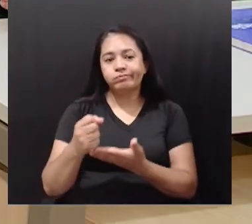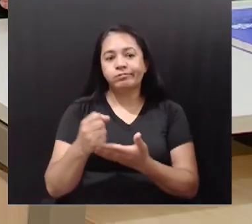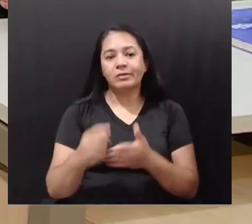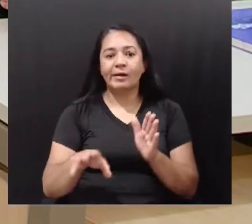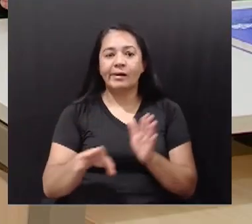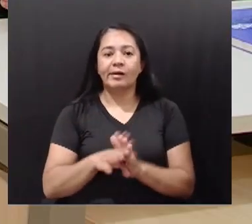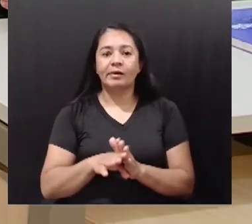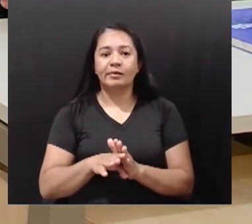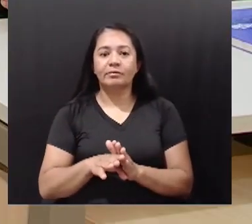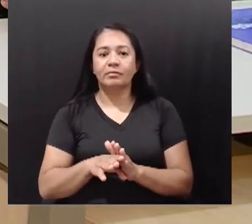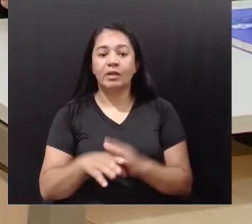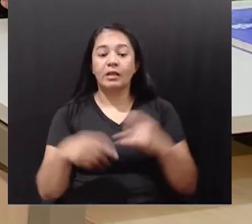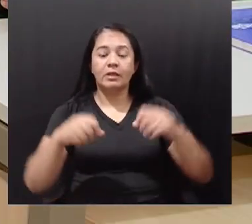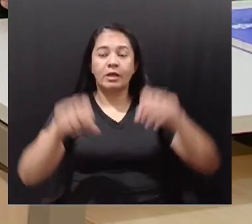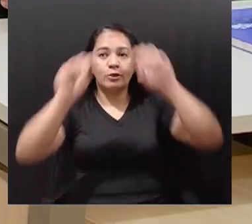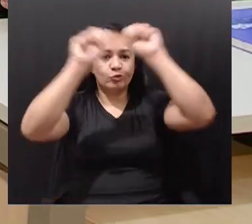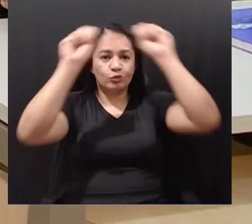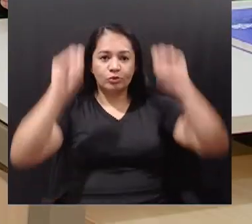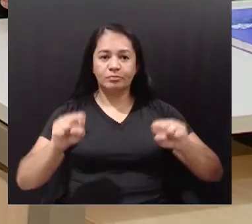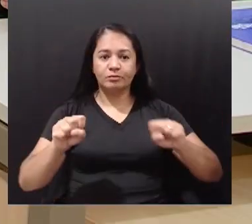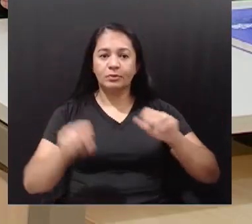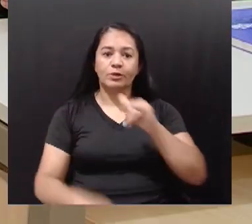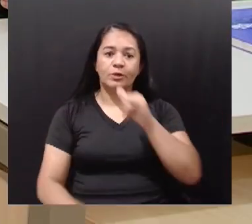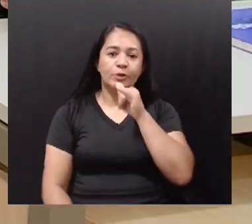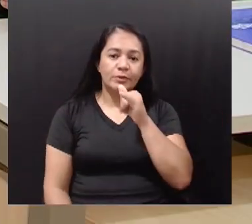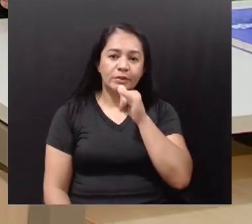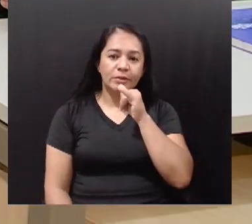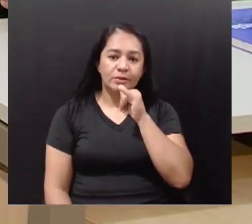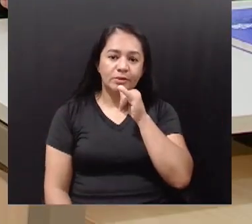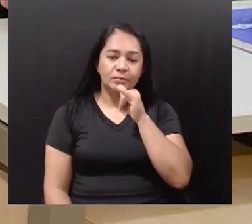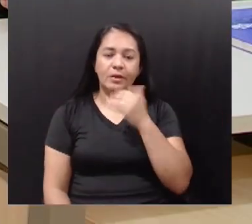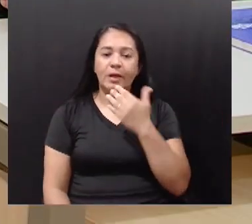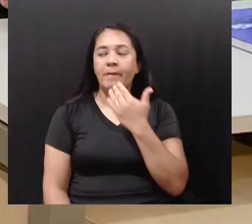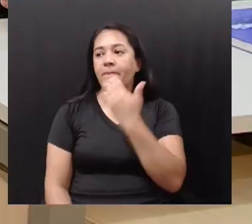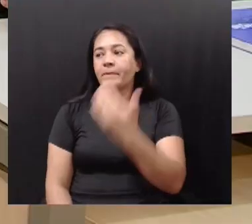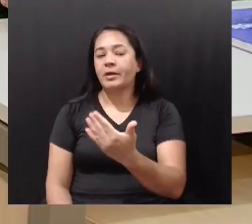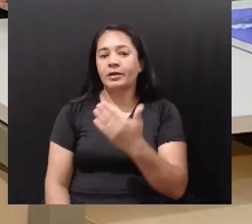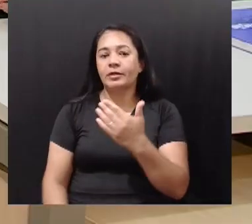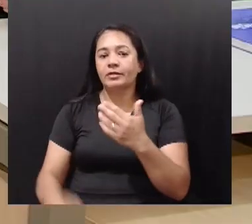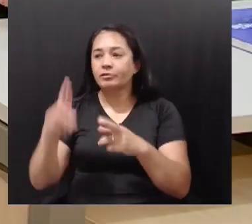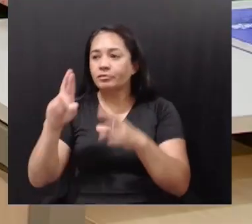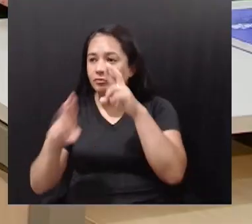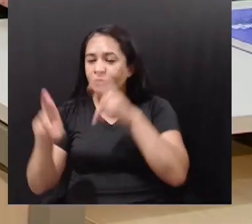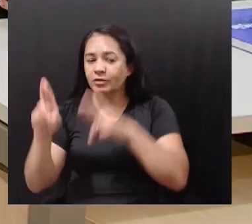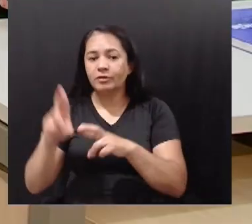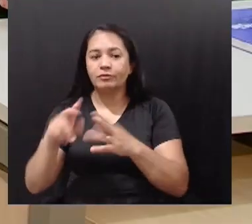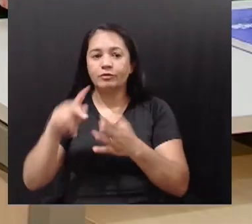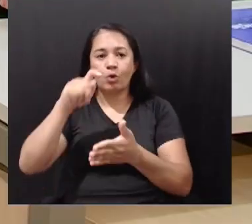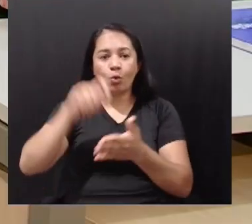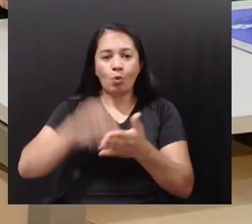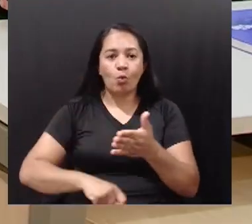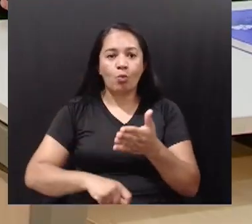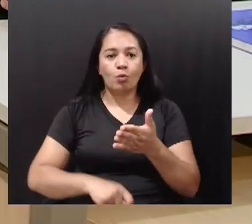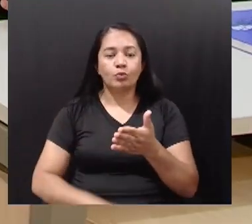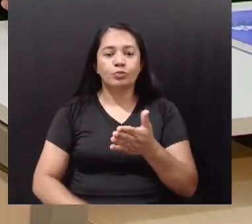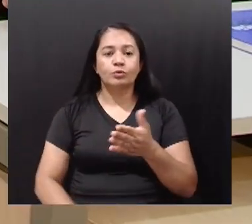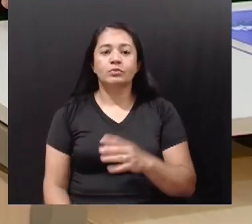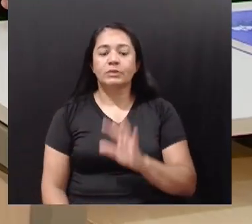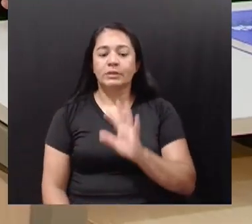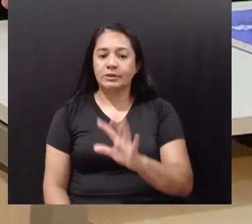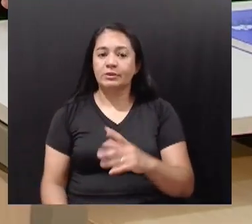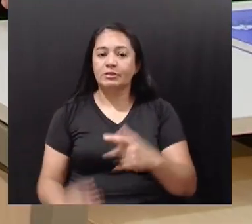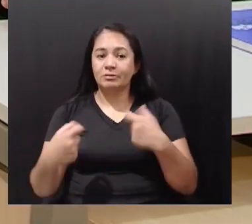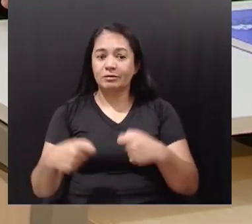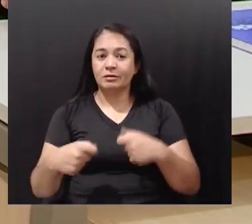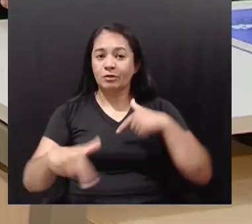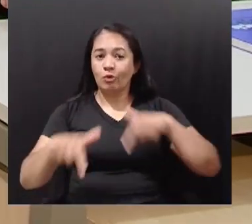Contas, por exemplo. Eles às vezes pedem para verificar o próprio Tribunal de Contas um contrato ou outro, e isso demanda um trabalho nosso,